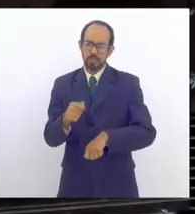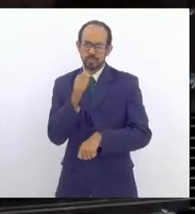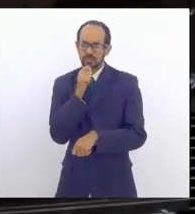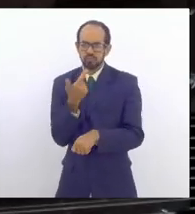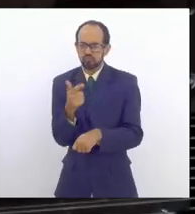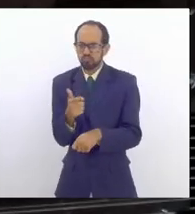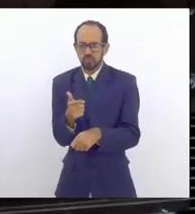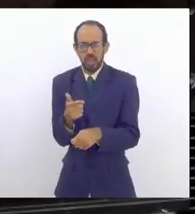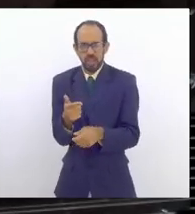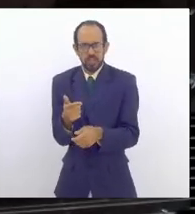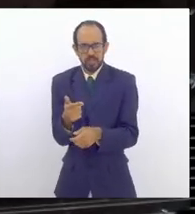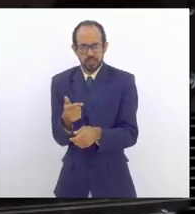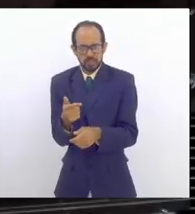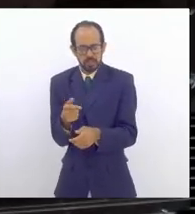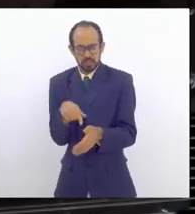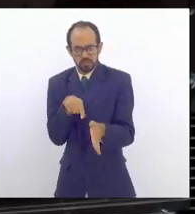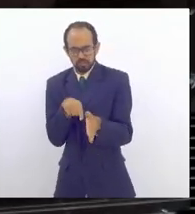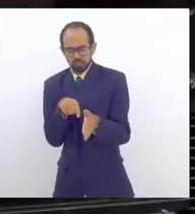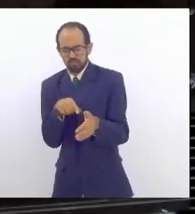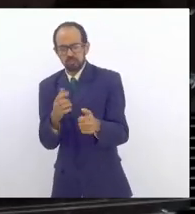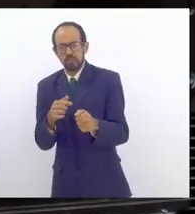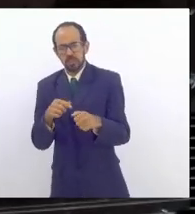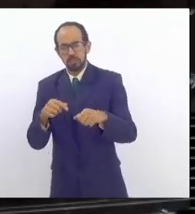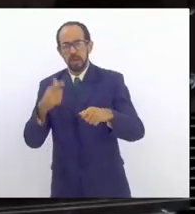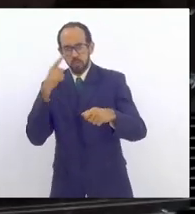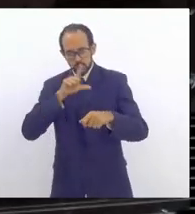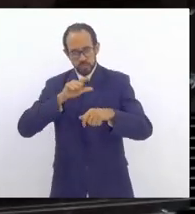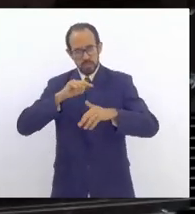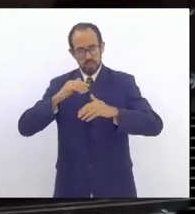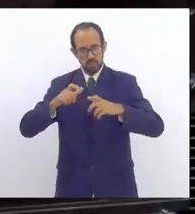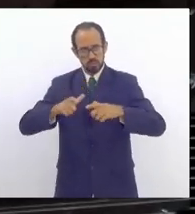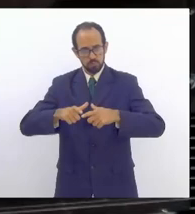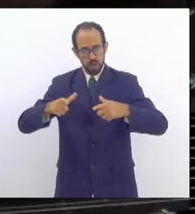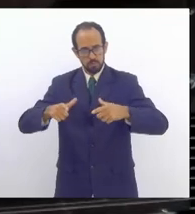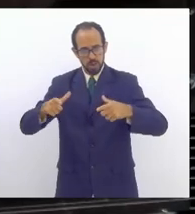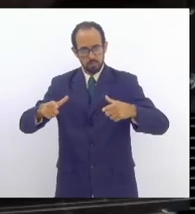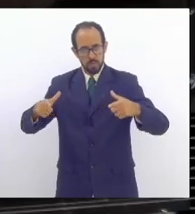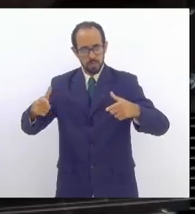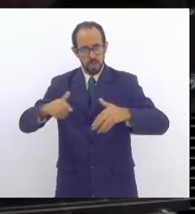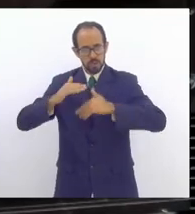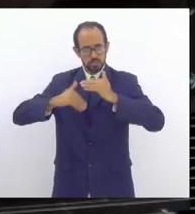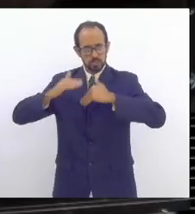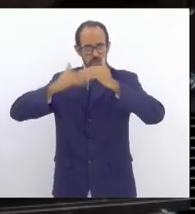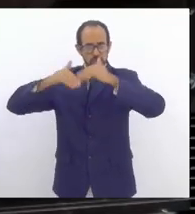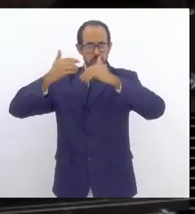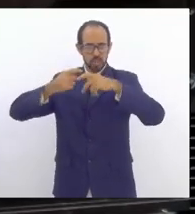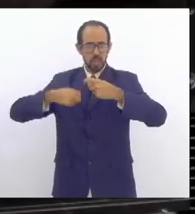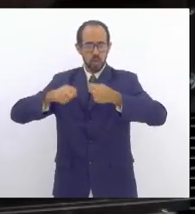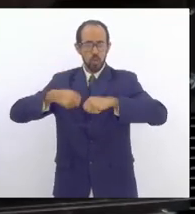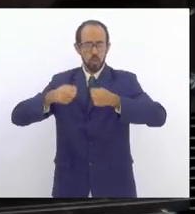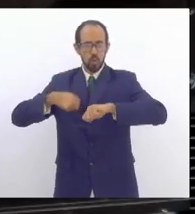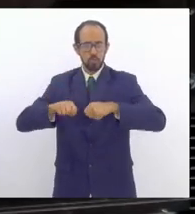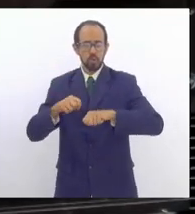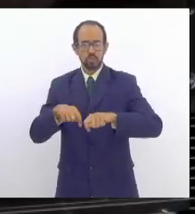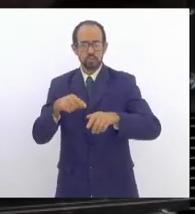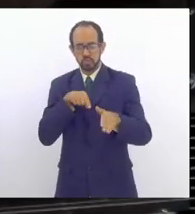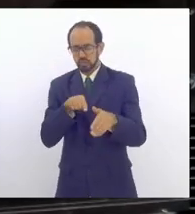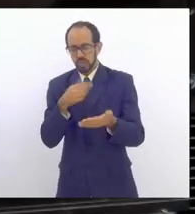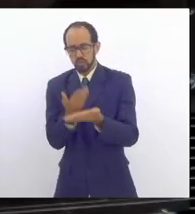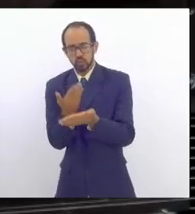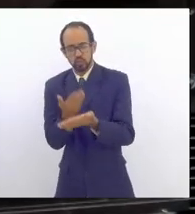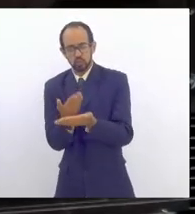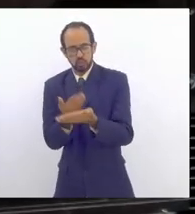para garantir que haja crescimento de fato, estamos identificando todos os potenciais econômicos e sociais de